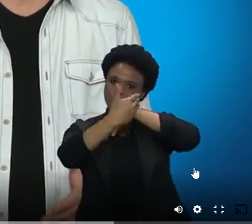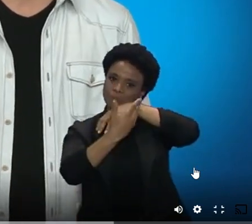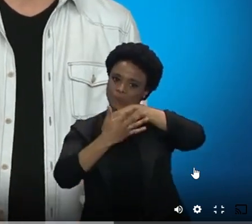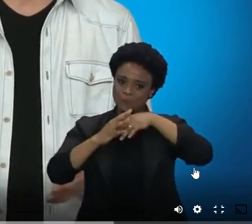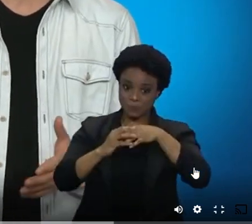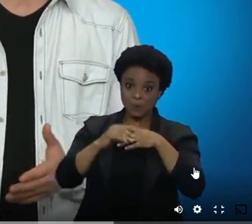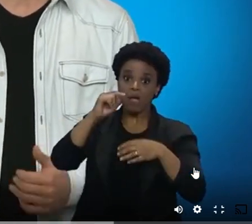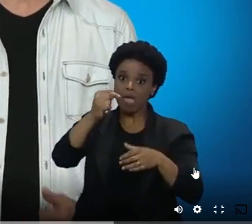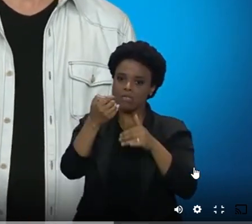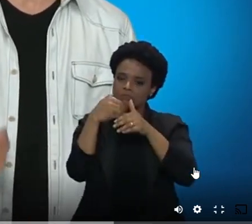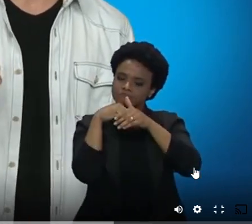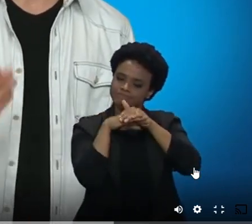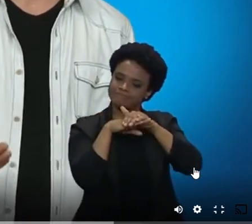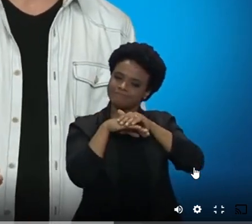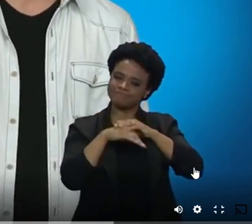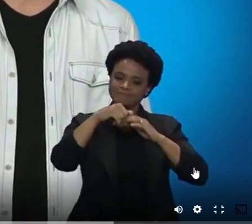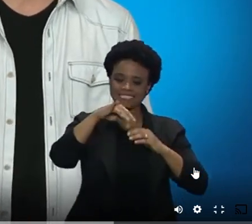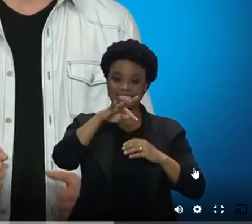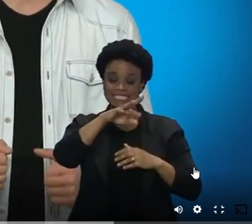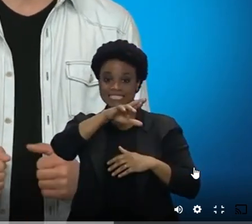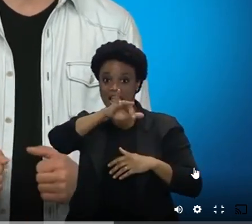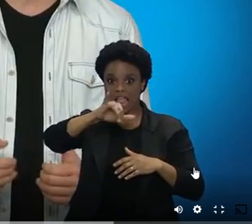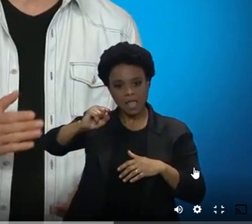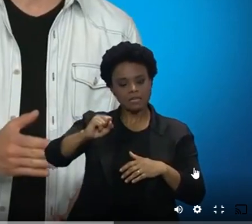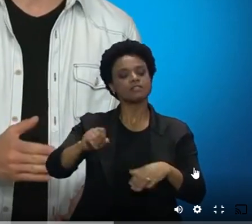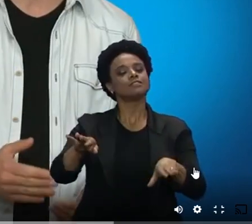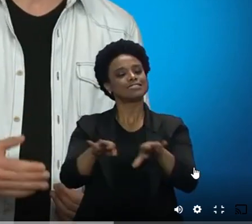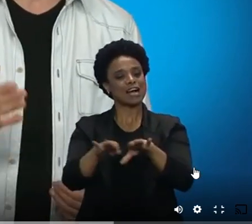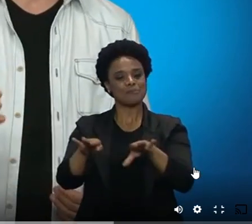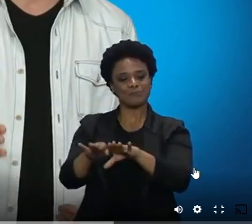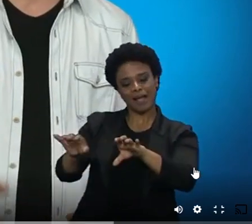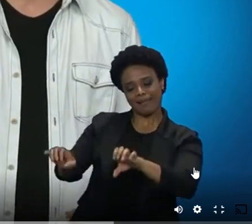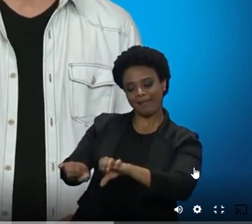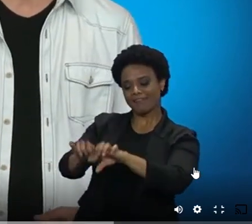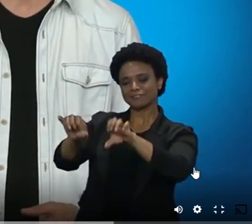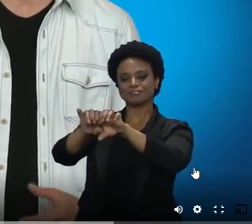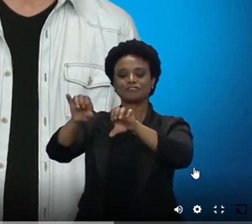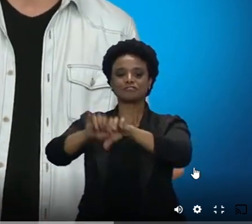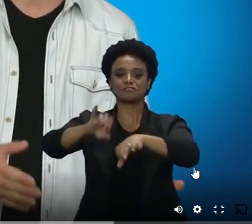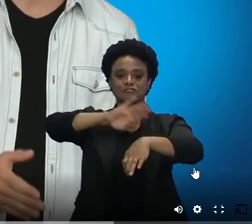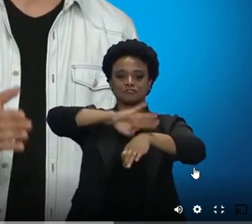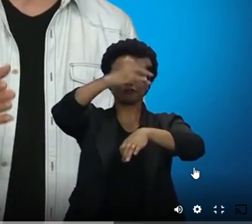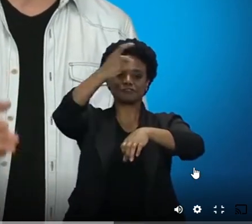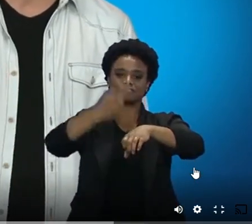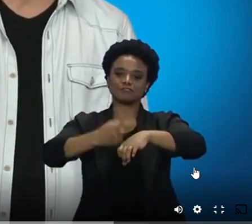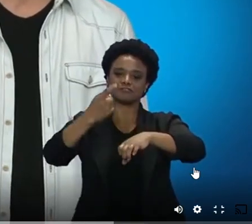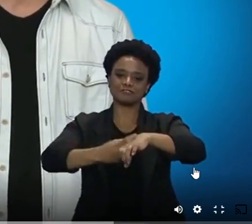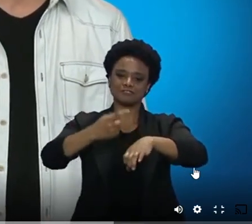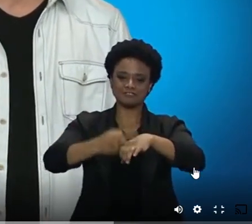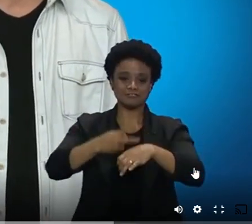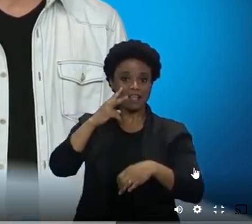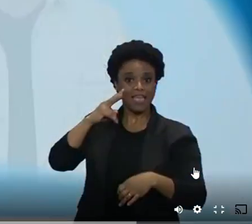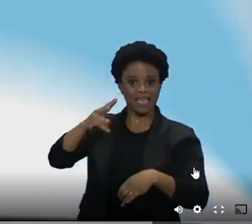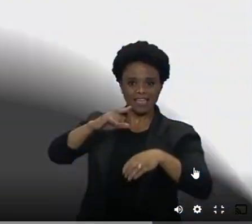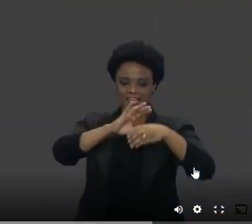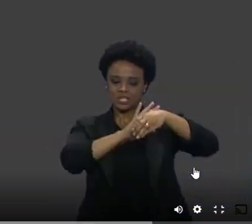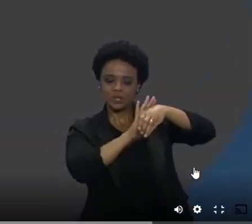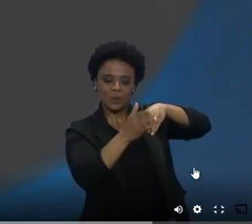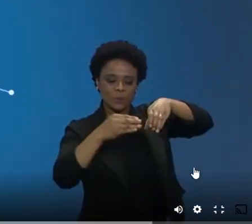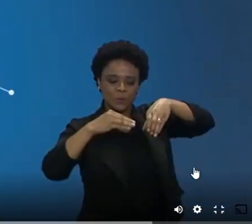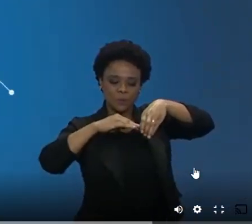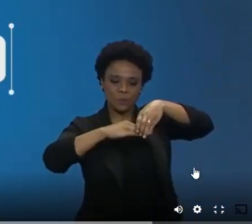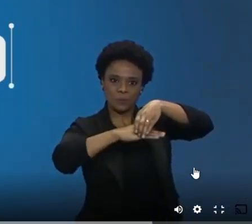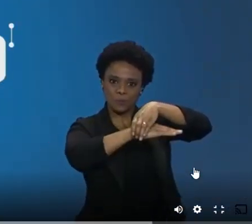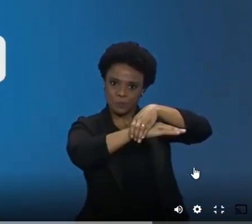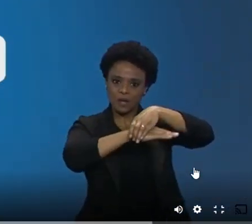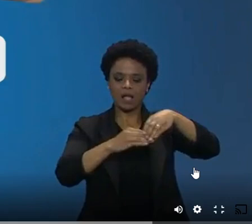de depósitos minerais e a construção de estruturas nas rochas, o que afeta projetos de engenharia como túneis e barragens. Os